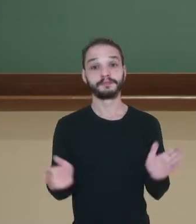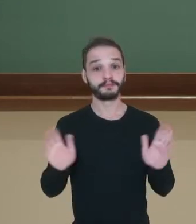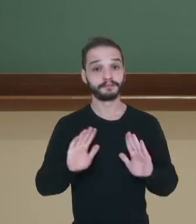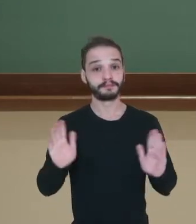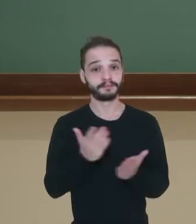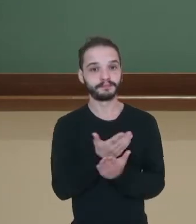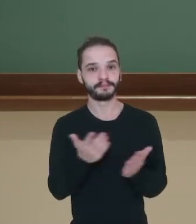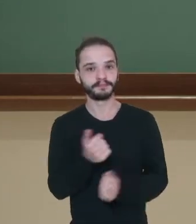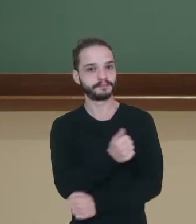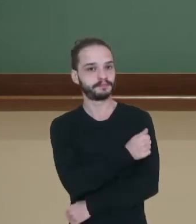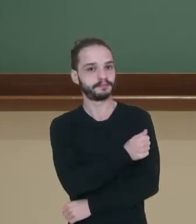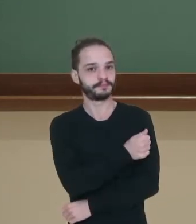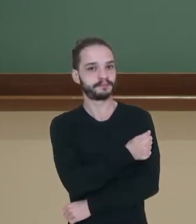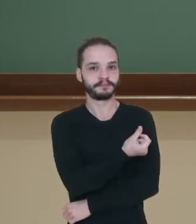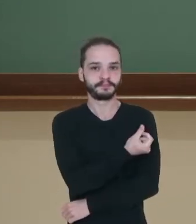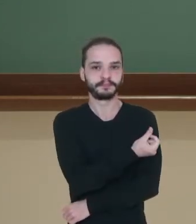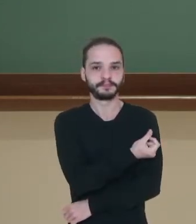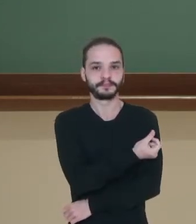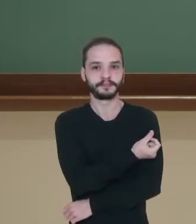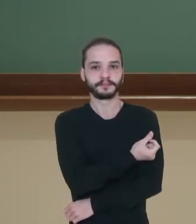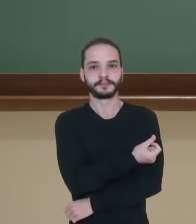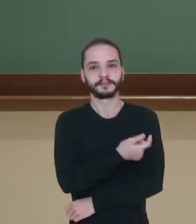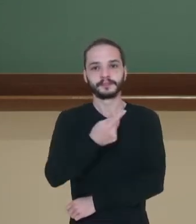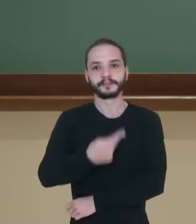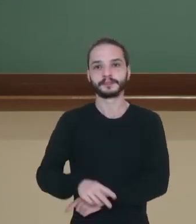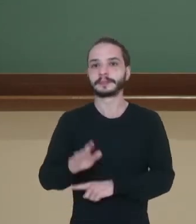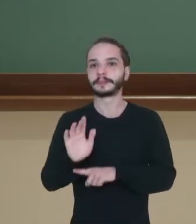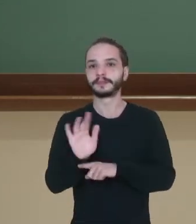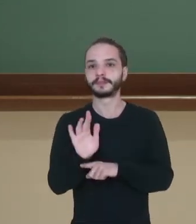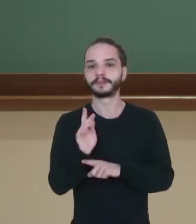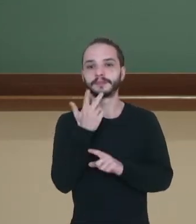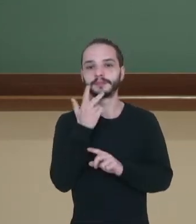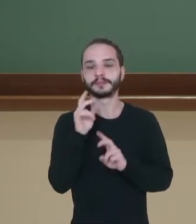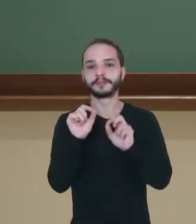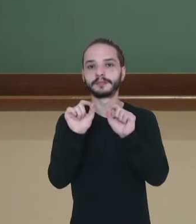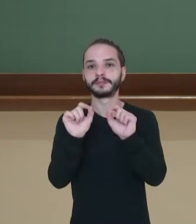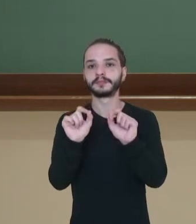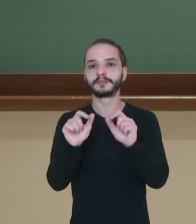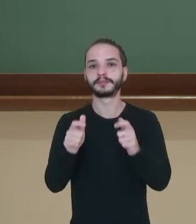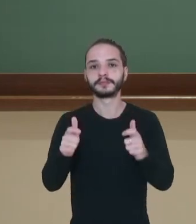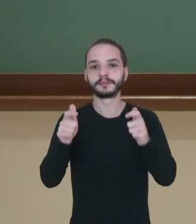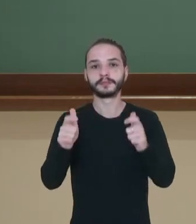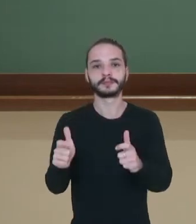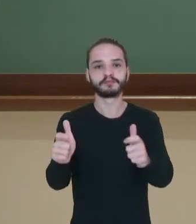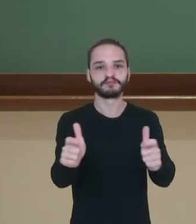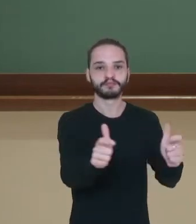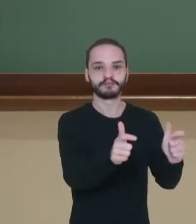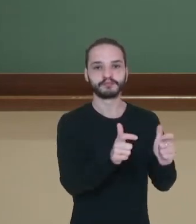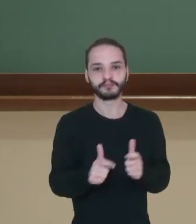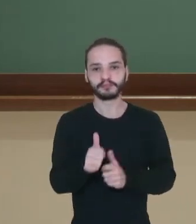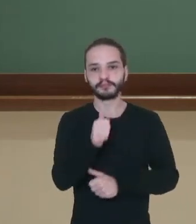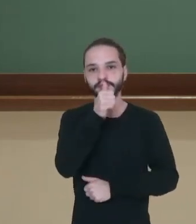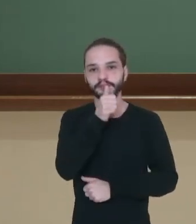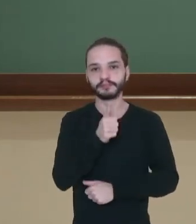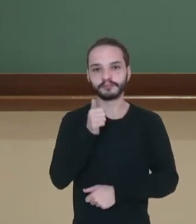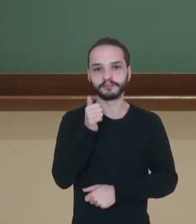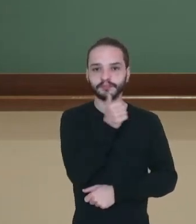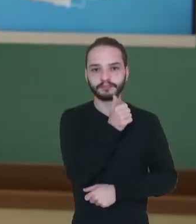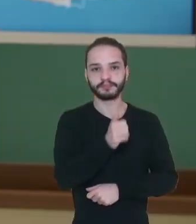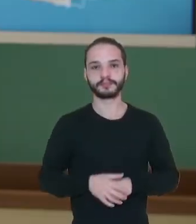Olá, estudantes do sexto ano! Neste vídeo, vamos falar sobre lugares